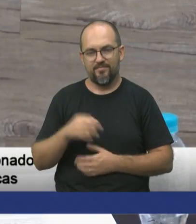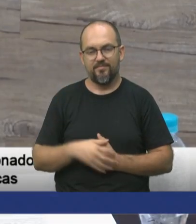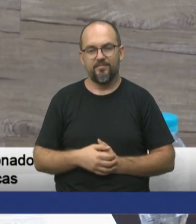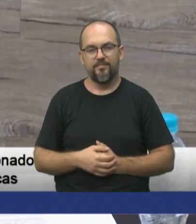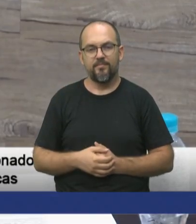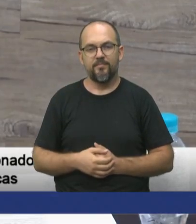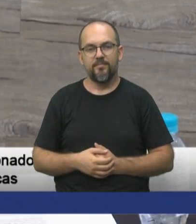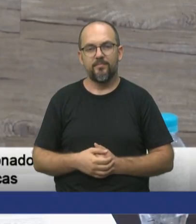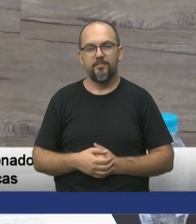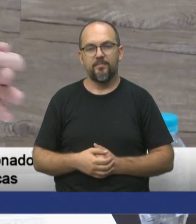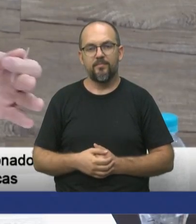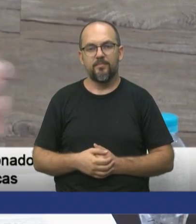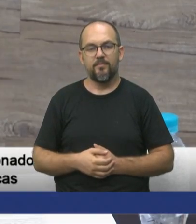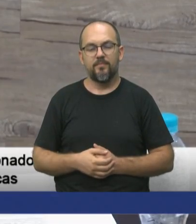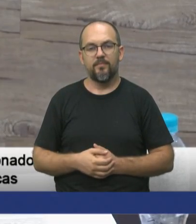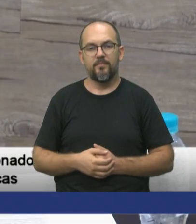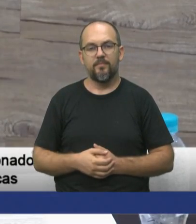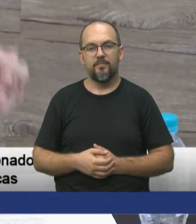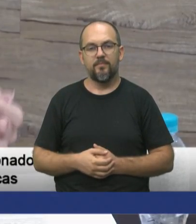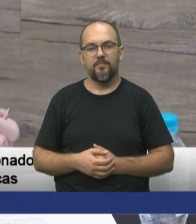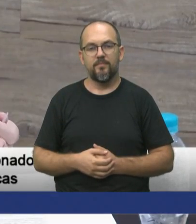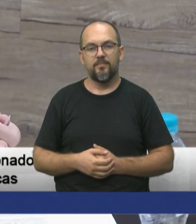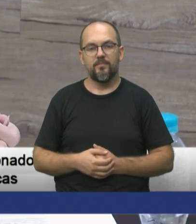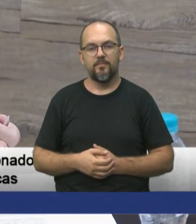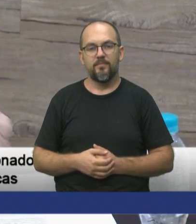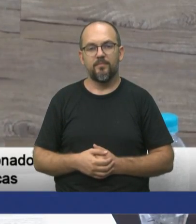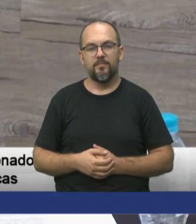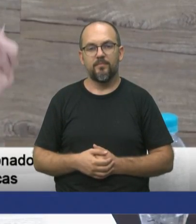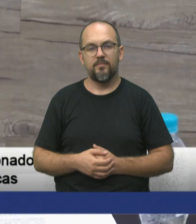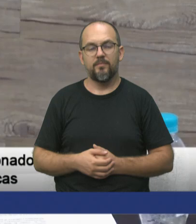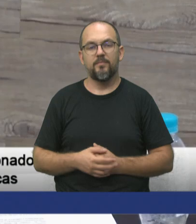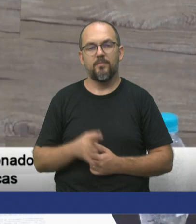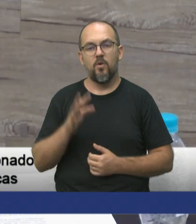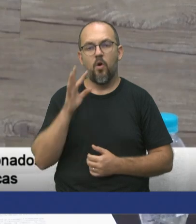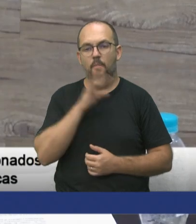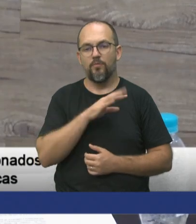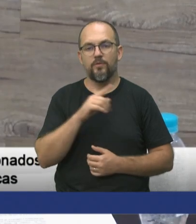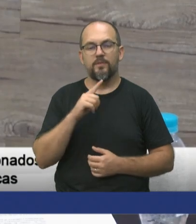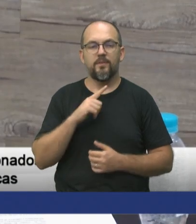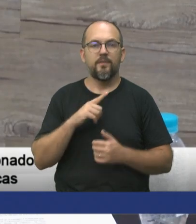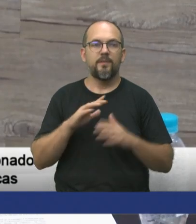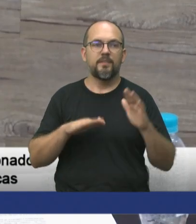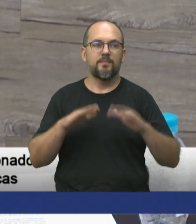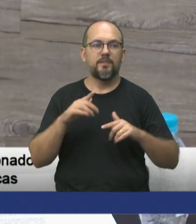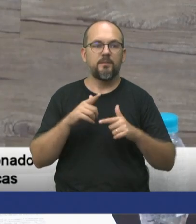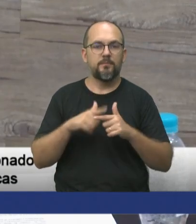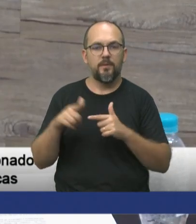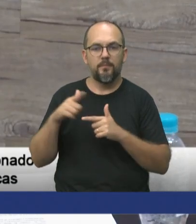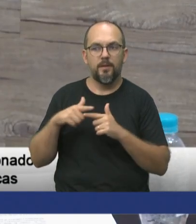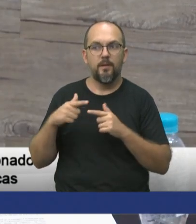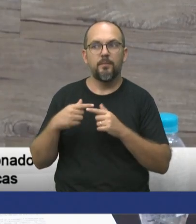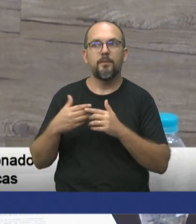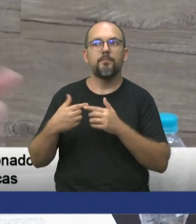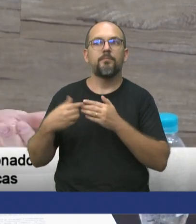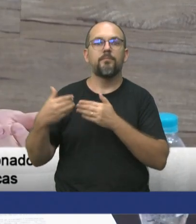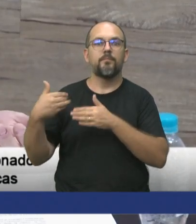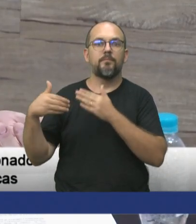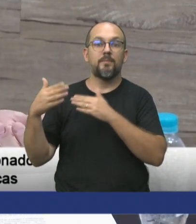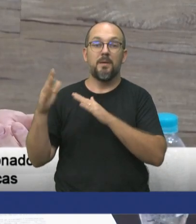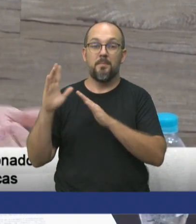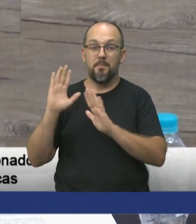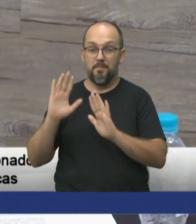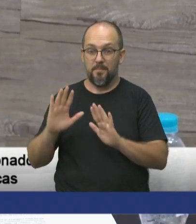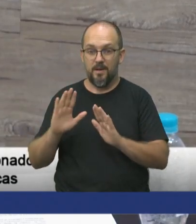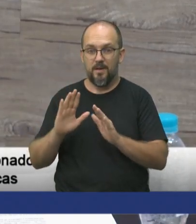E a gente, óbvio que tem essas desavenças, e elas perpassam, mas você